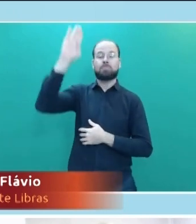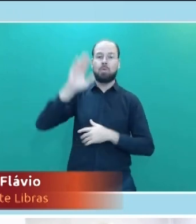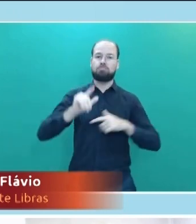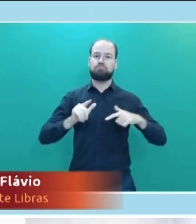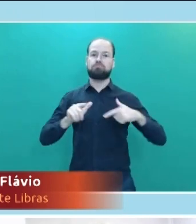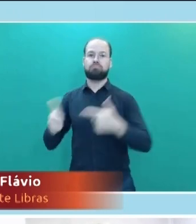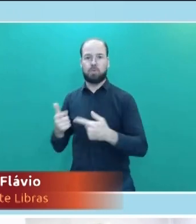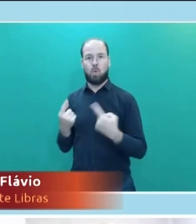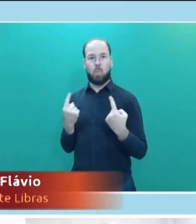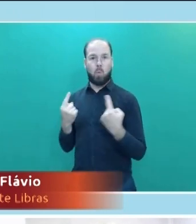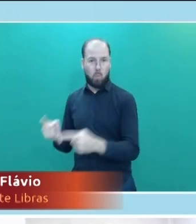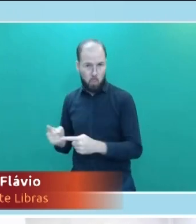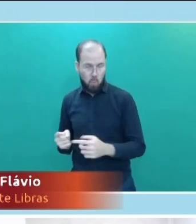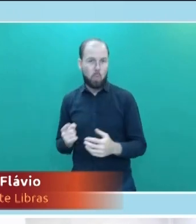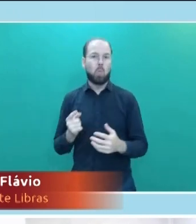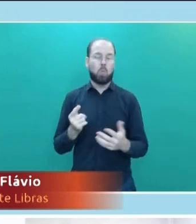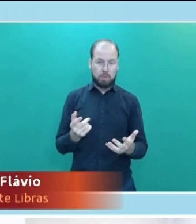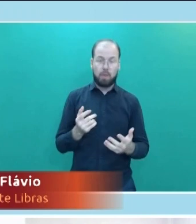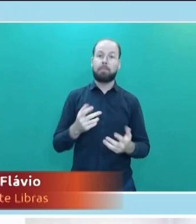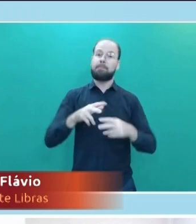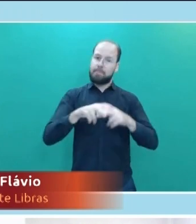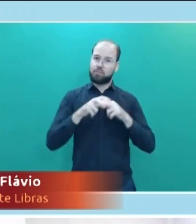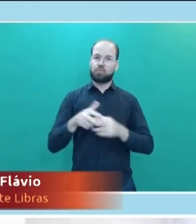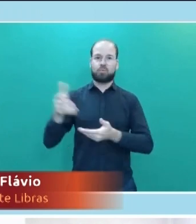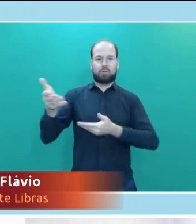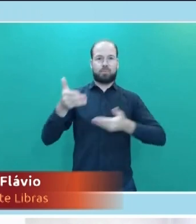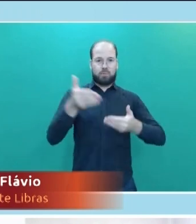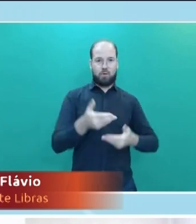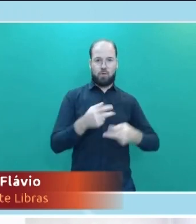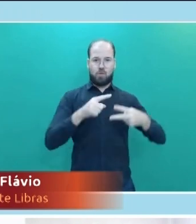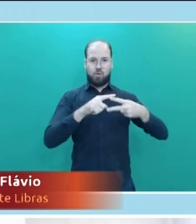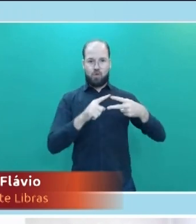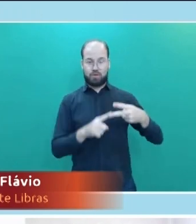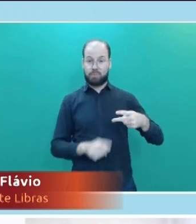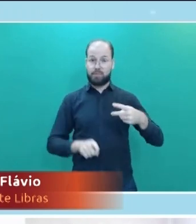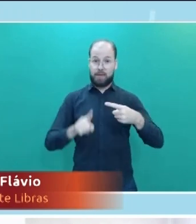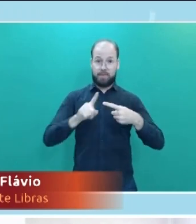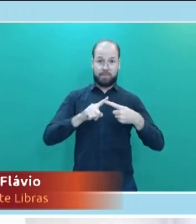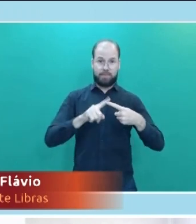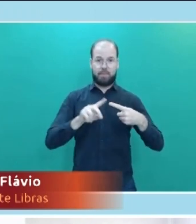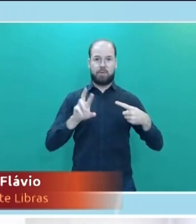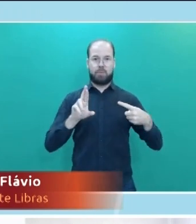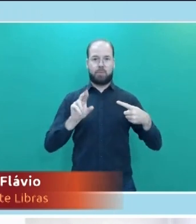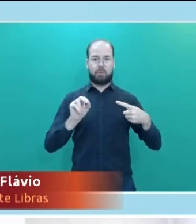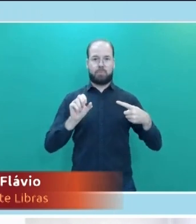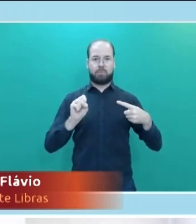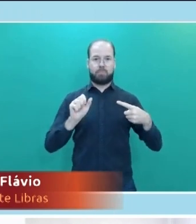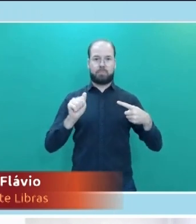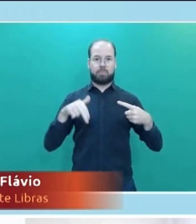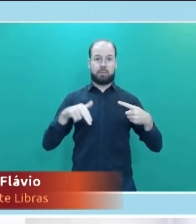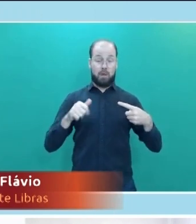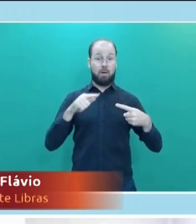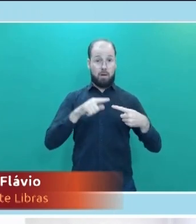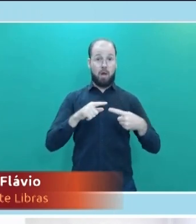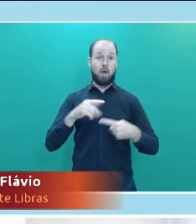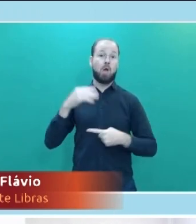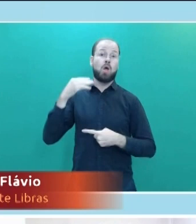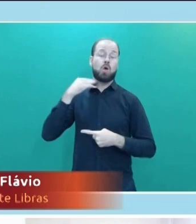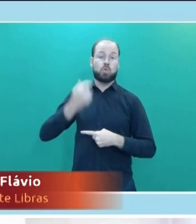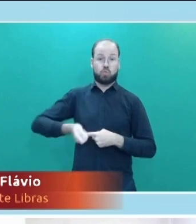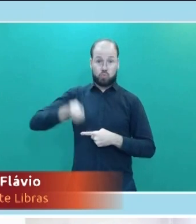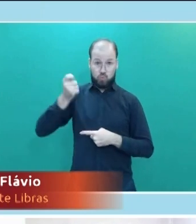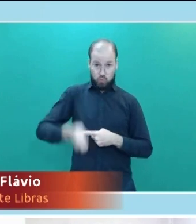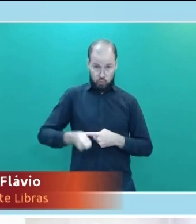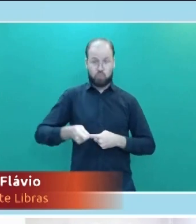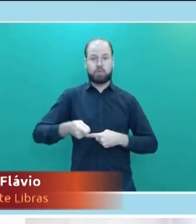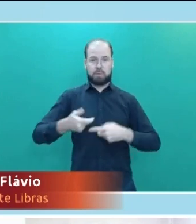a gente trouxe 2 entrevistados hoje. A primeira delas é a Rosana Padovani, que é juíza do trabalho. Olá, Rosana, muito obrigada pela